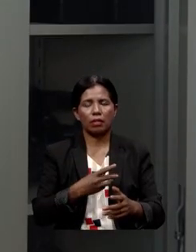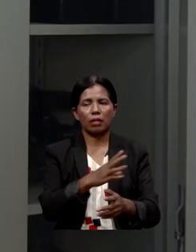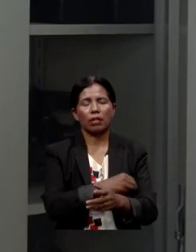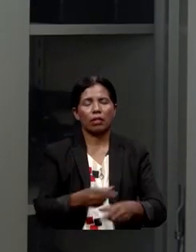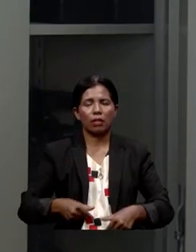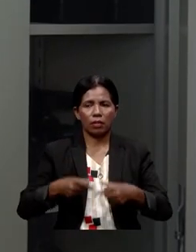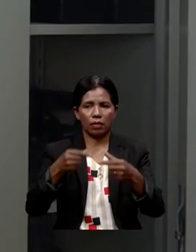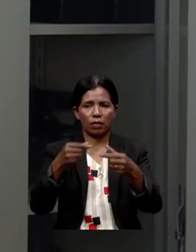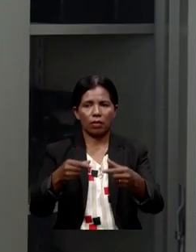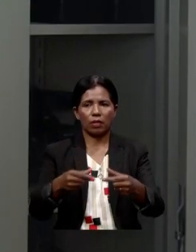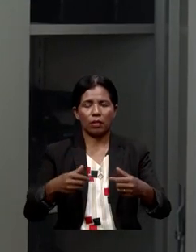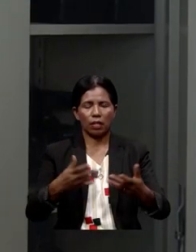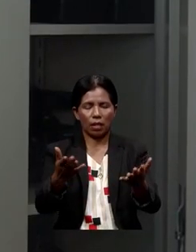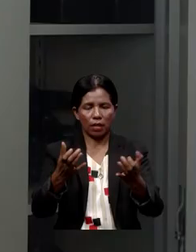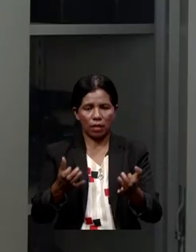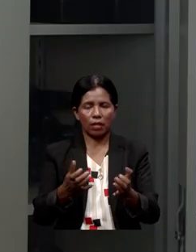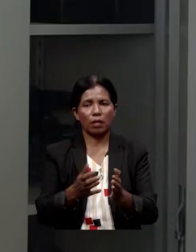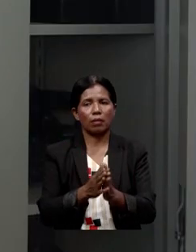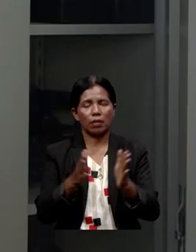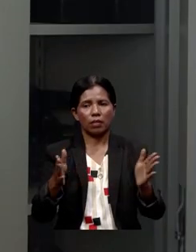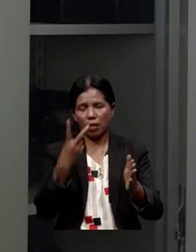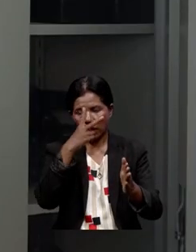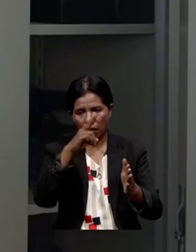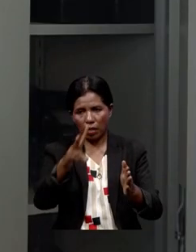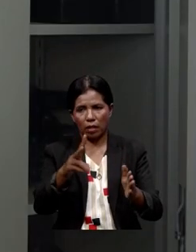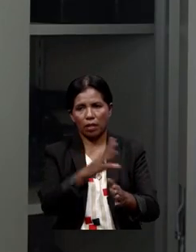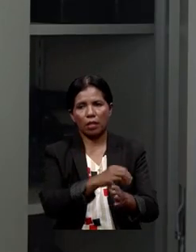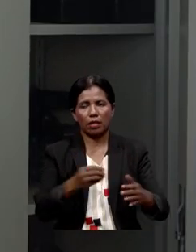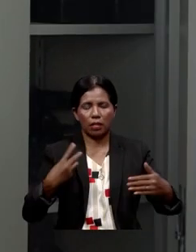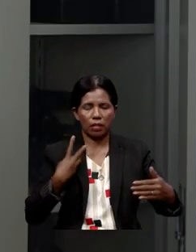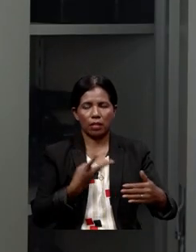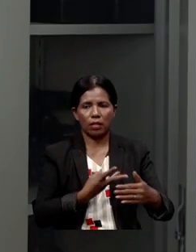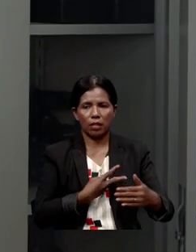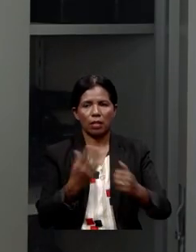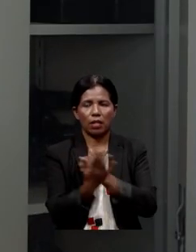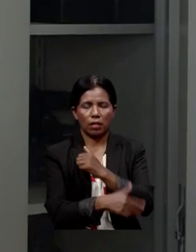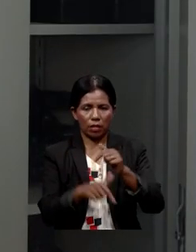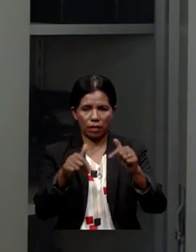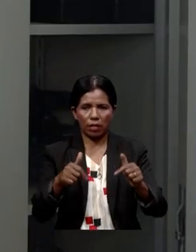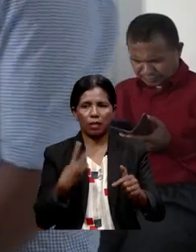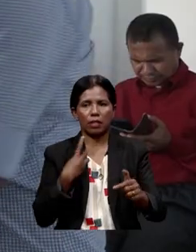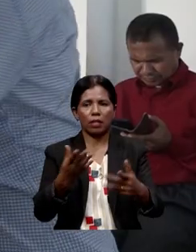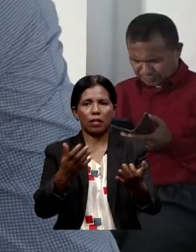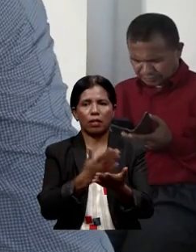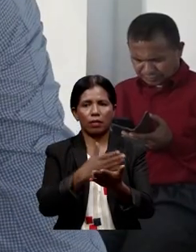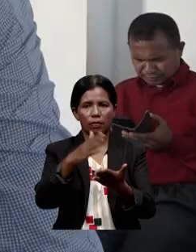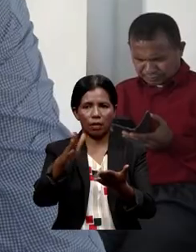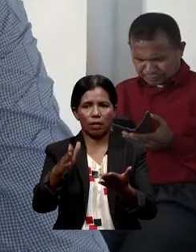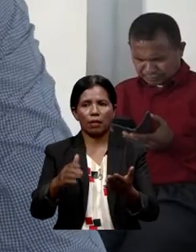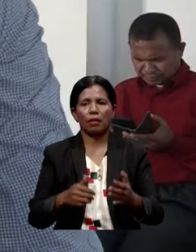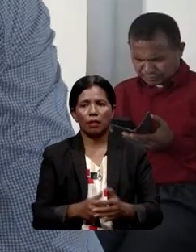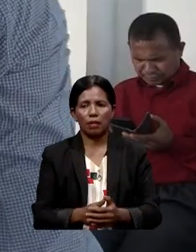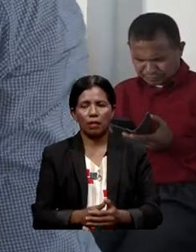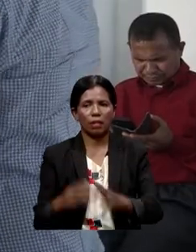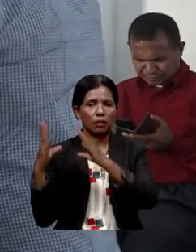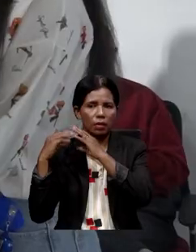mos ye inisiativa da hare kekurangan sira ke iha ya itera itenerai ne ita karak fahe